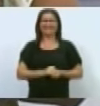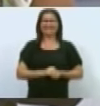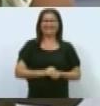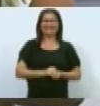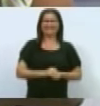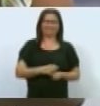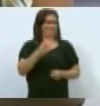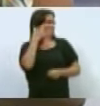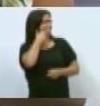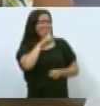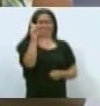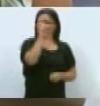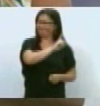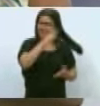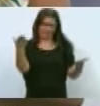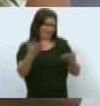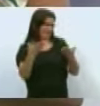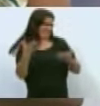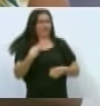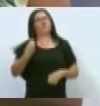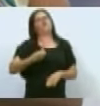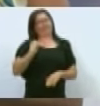Eu não vou conseguir, Rosana, hoje.